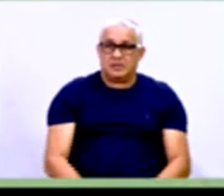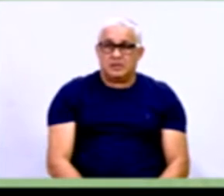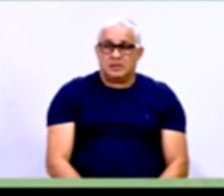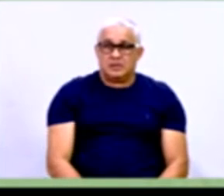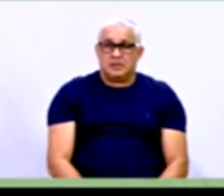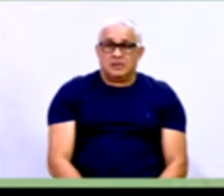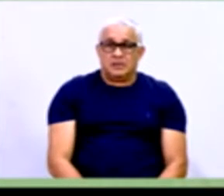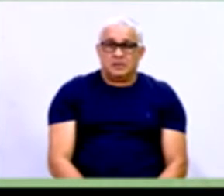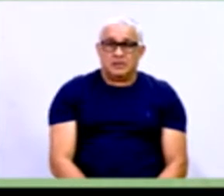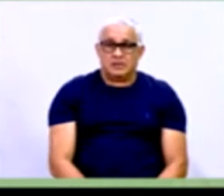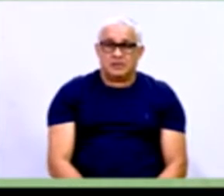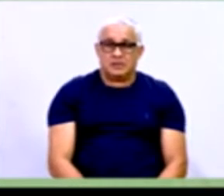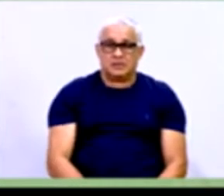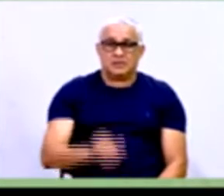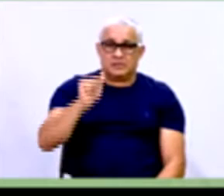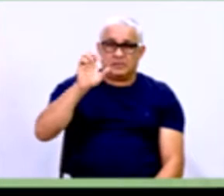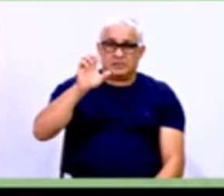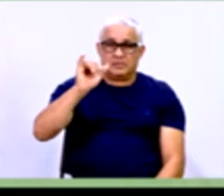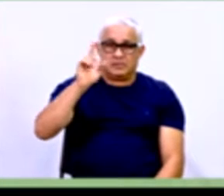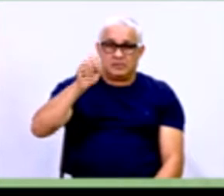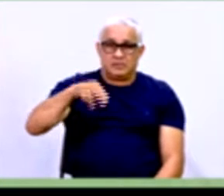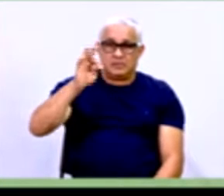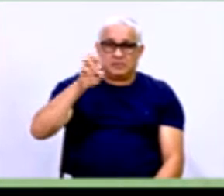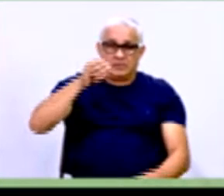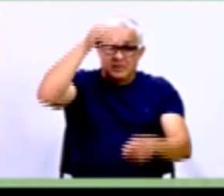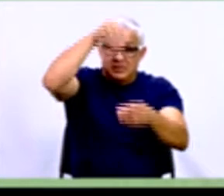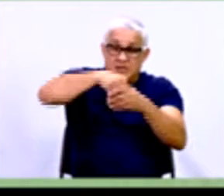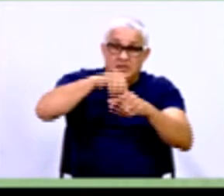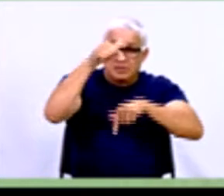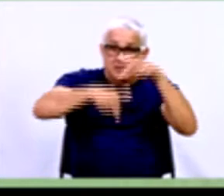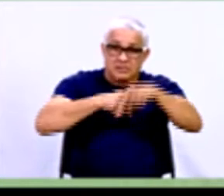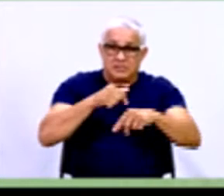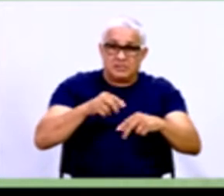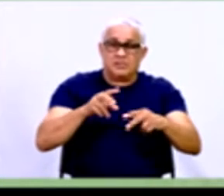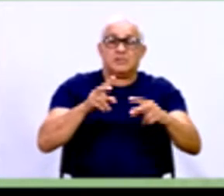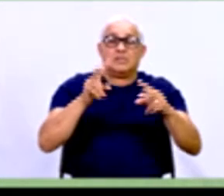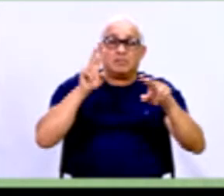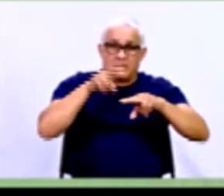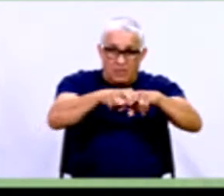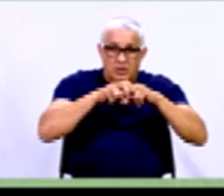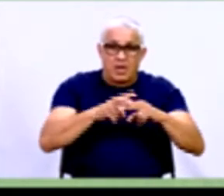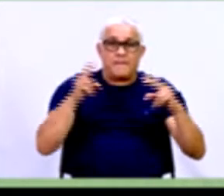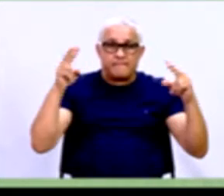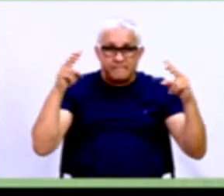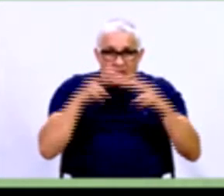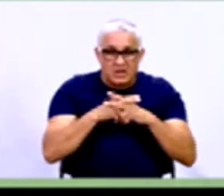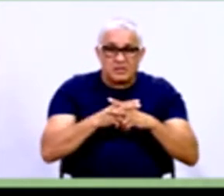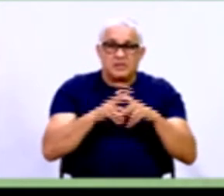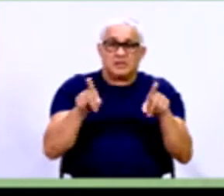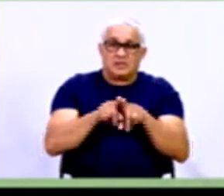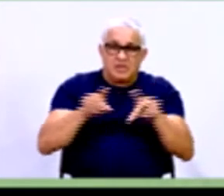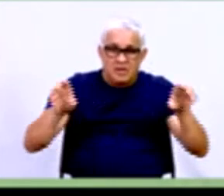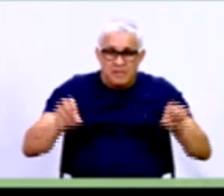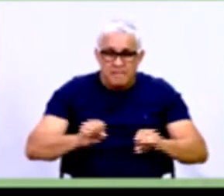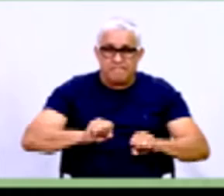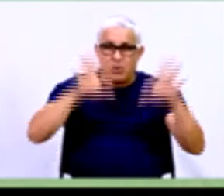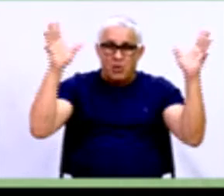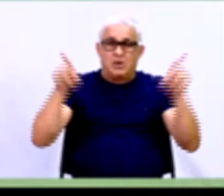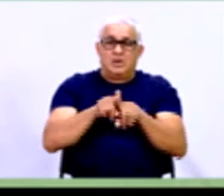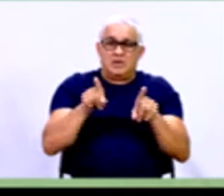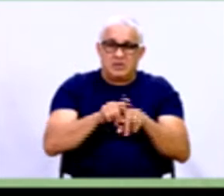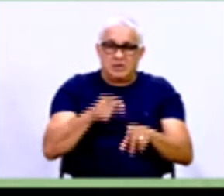Ainda, acidente sofrido em local de trabalho em consequência de agressão, sabotagem, terrorismo, ofensa